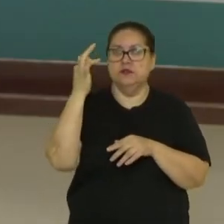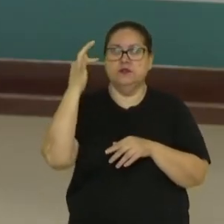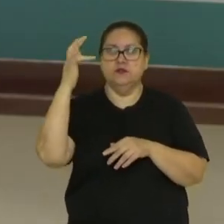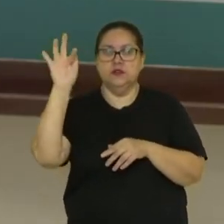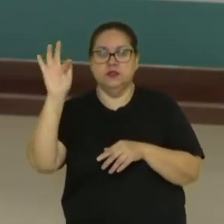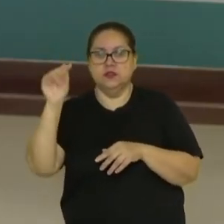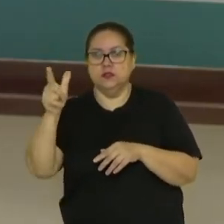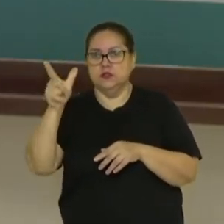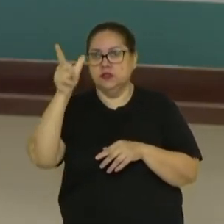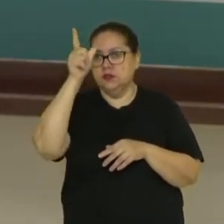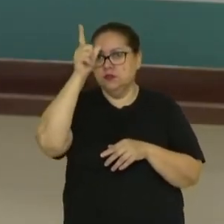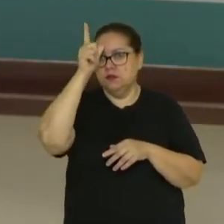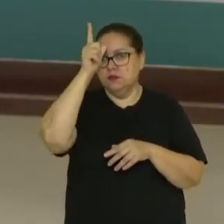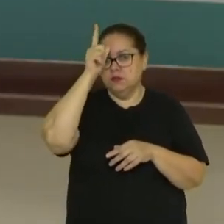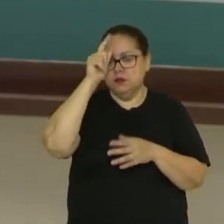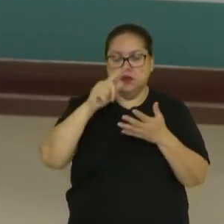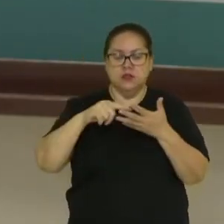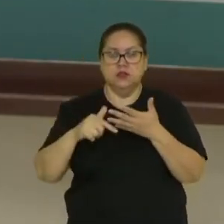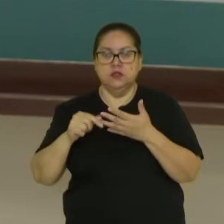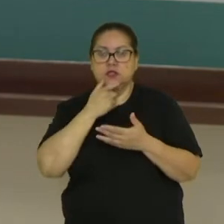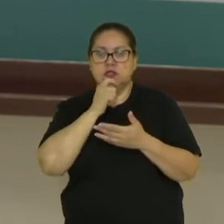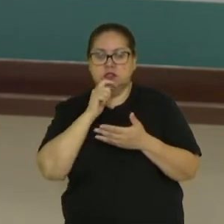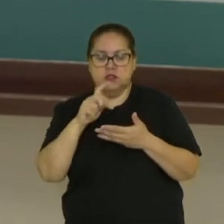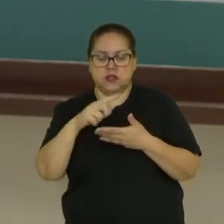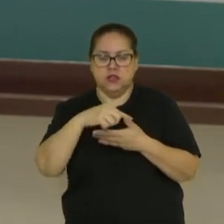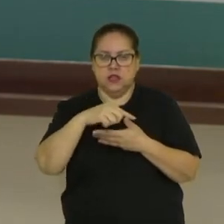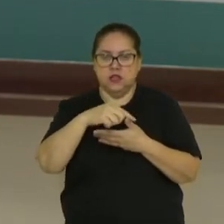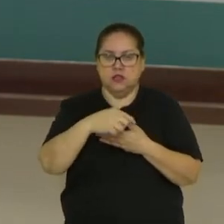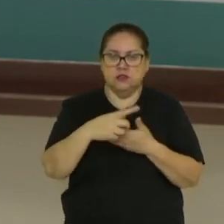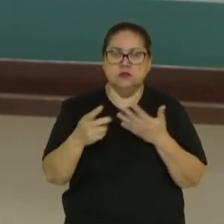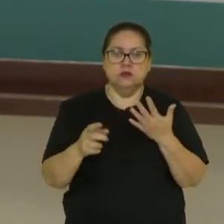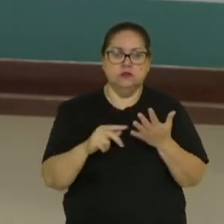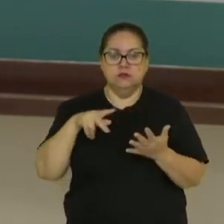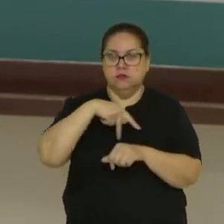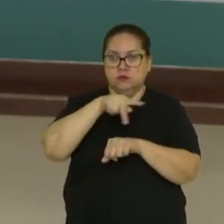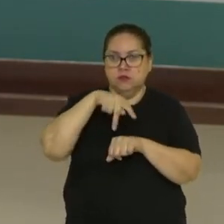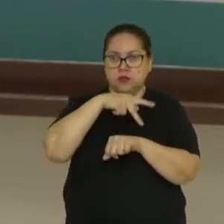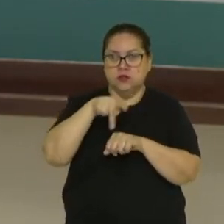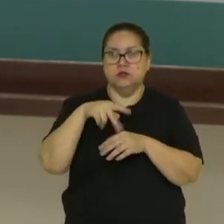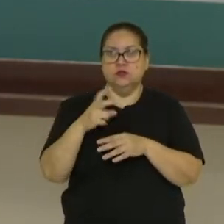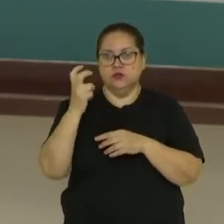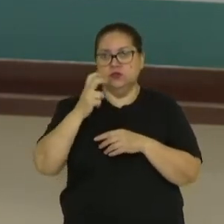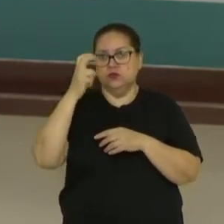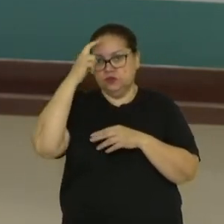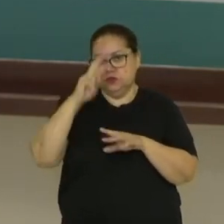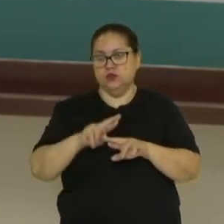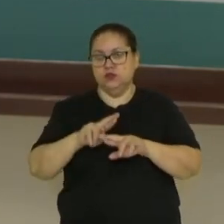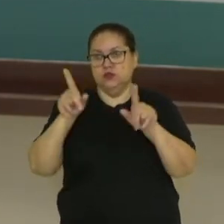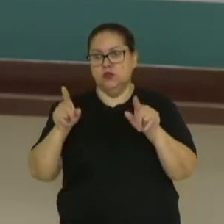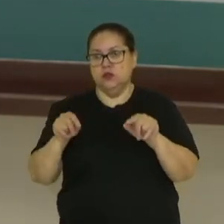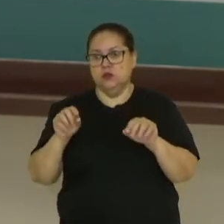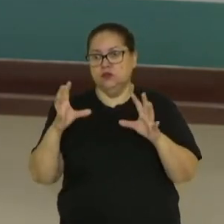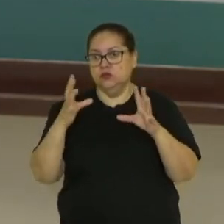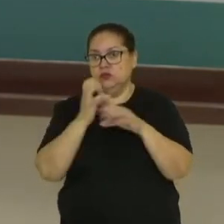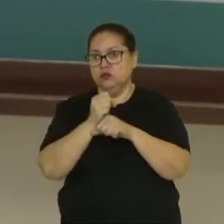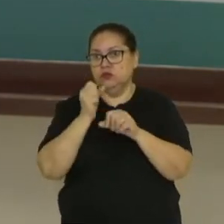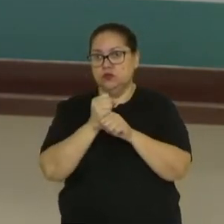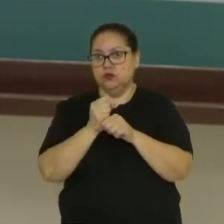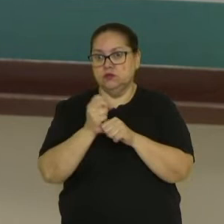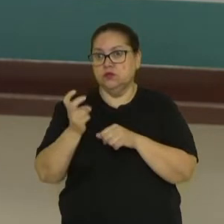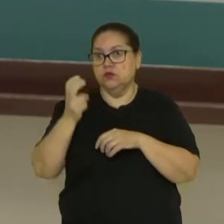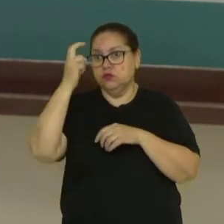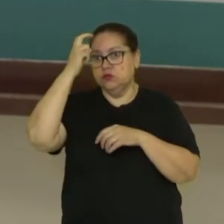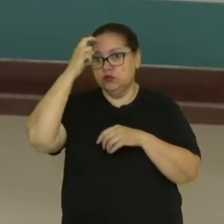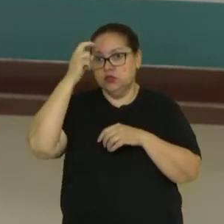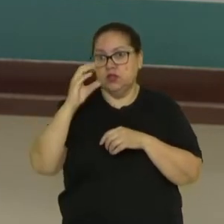temos Alemanha, temos o Reino Unido, que apesar de ser países, né, com culturas diferentes, no geral são